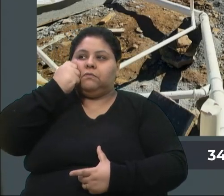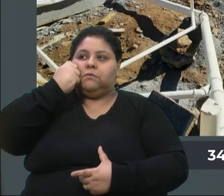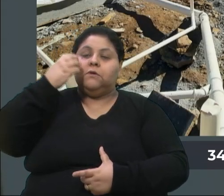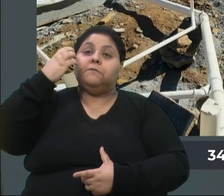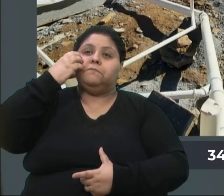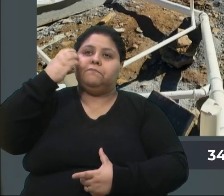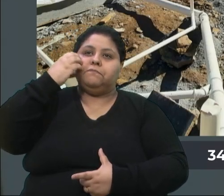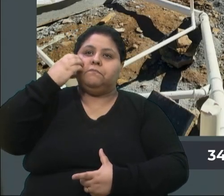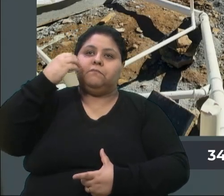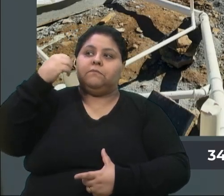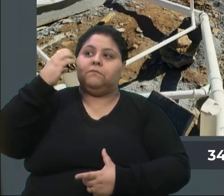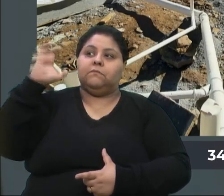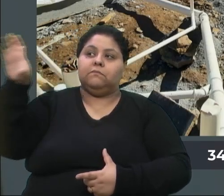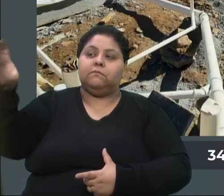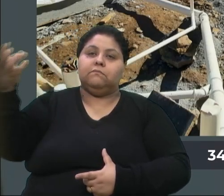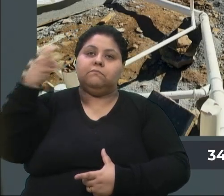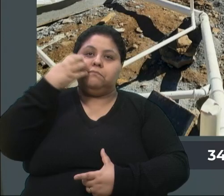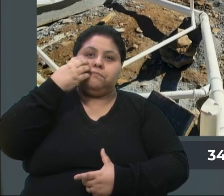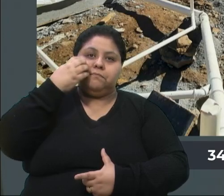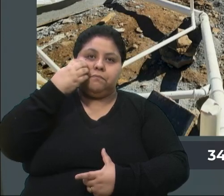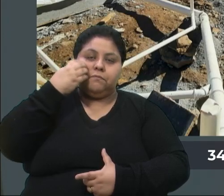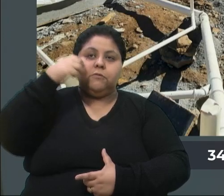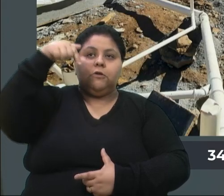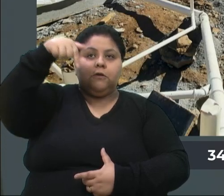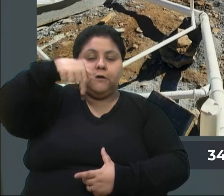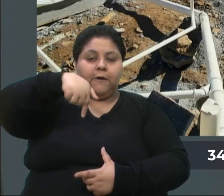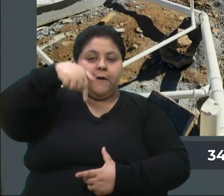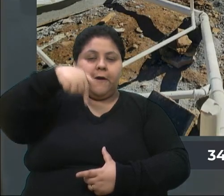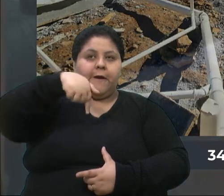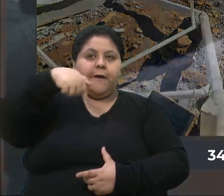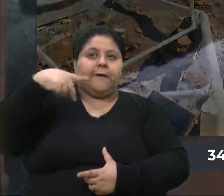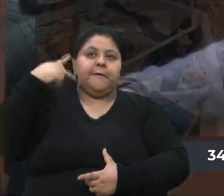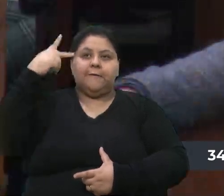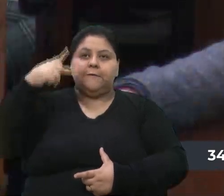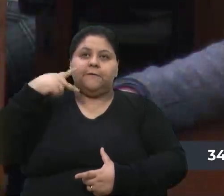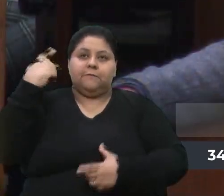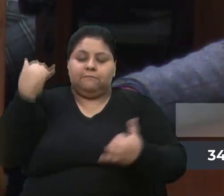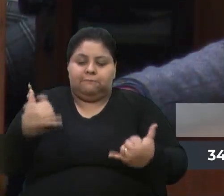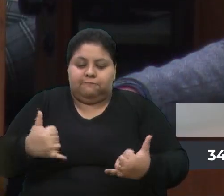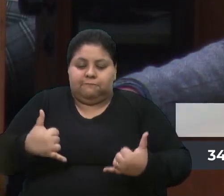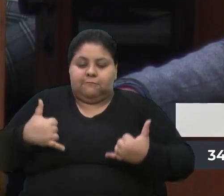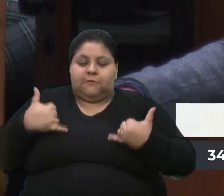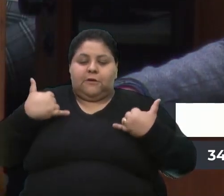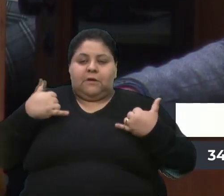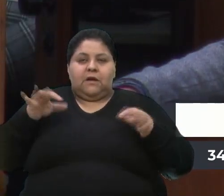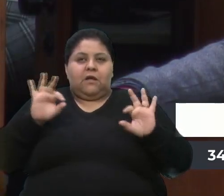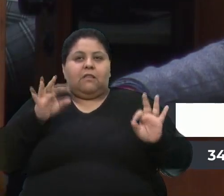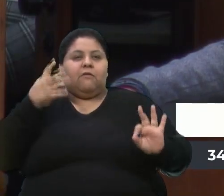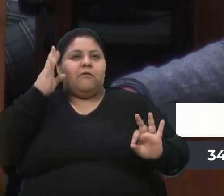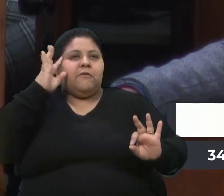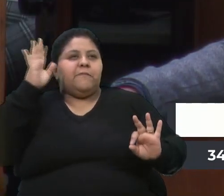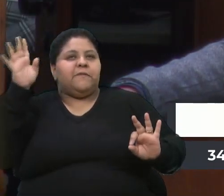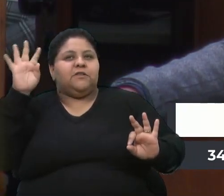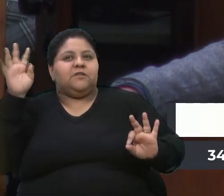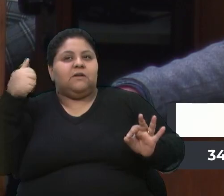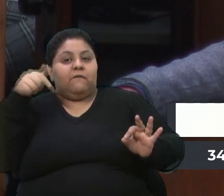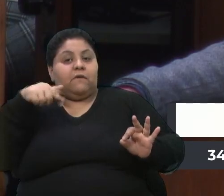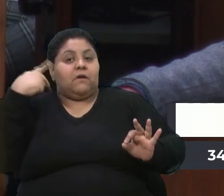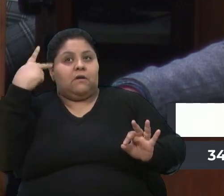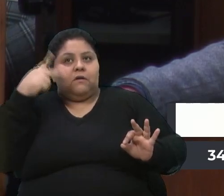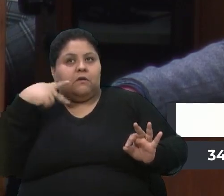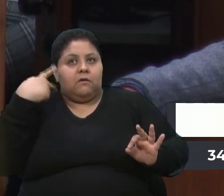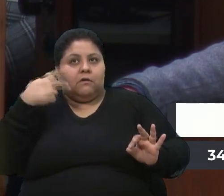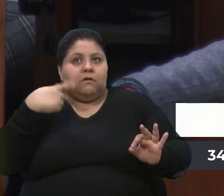vereador, com muito orgulho, desde 2010, que eu sequer imaginava em ser vereador aqui nessa casa, como líder